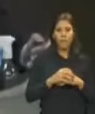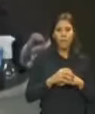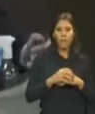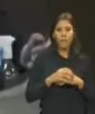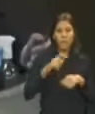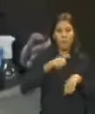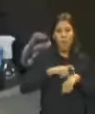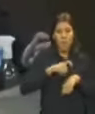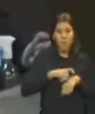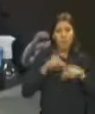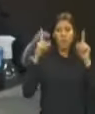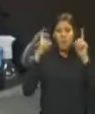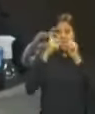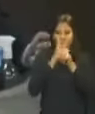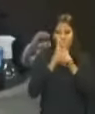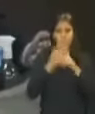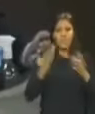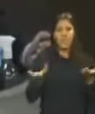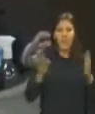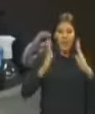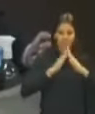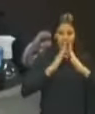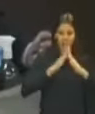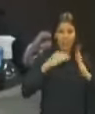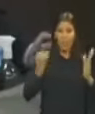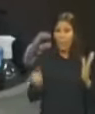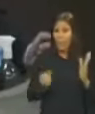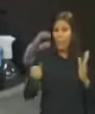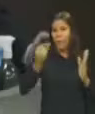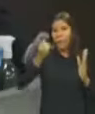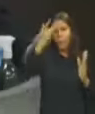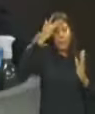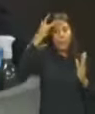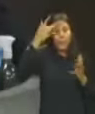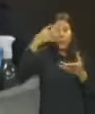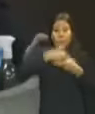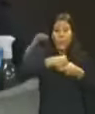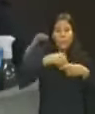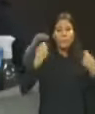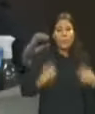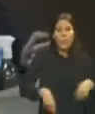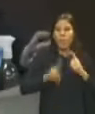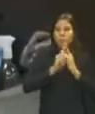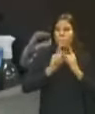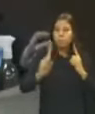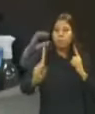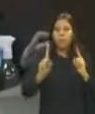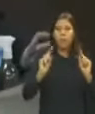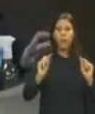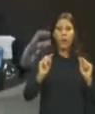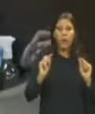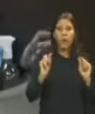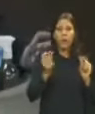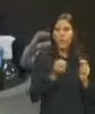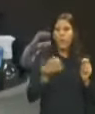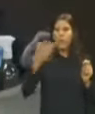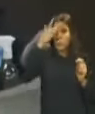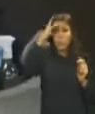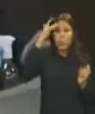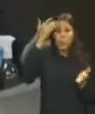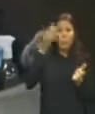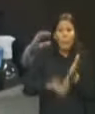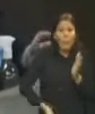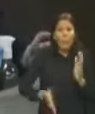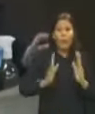a segurança do teto, a segurança da casa se mostrou fundamental para a vida, muita gente perdeu a casa